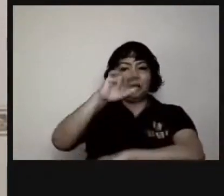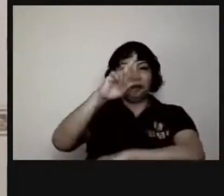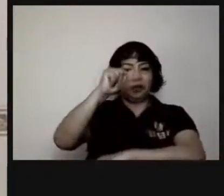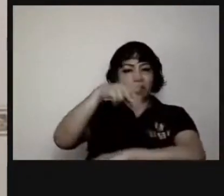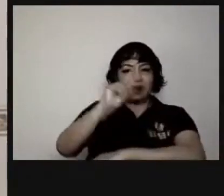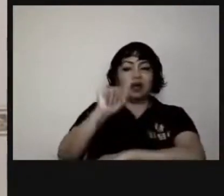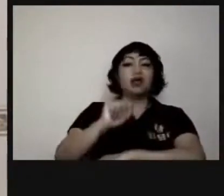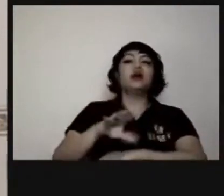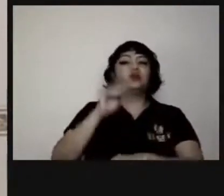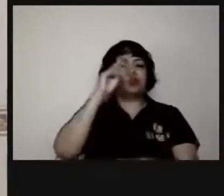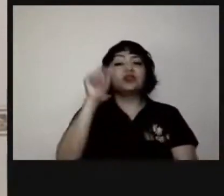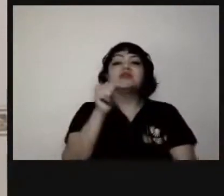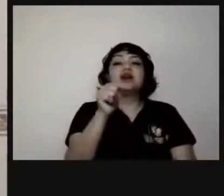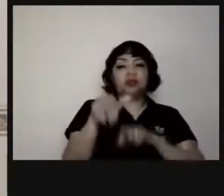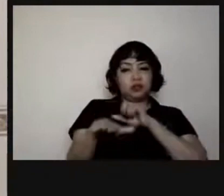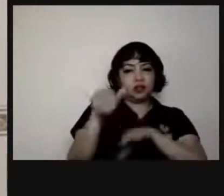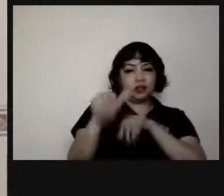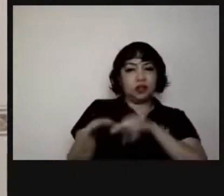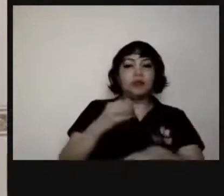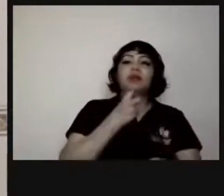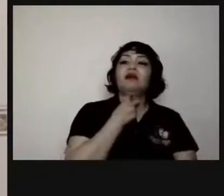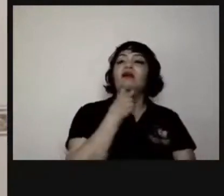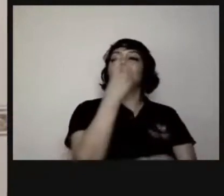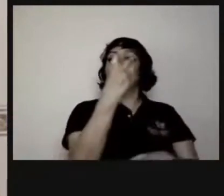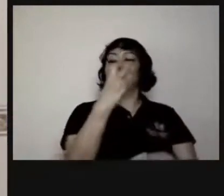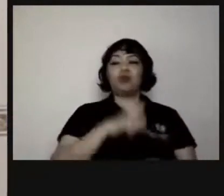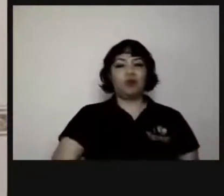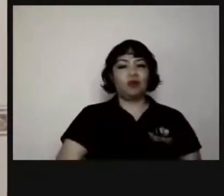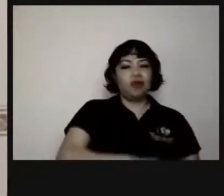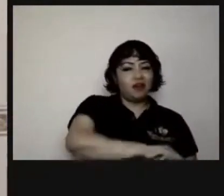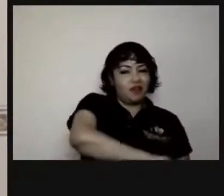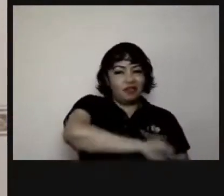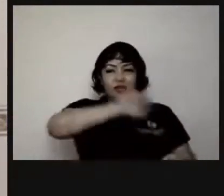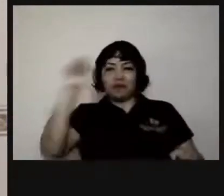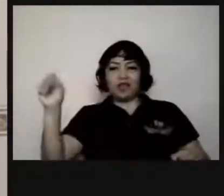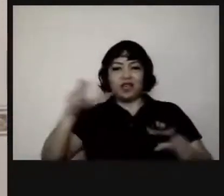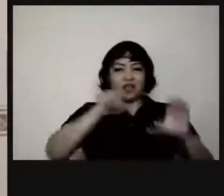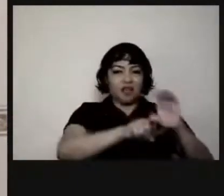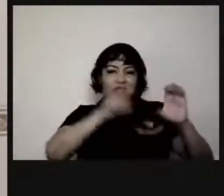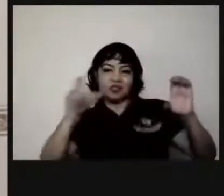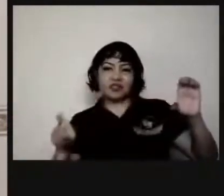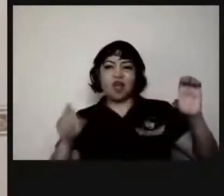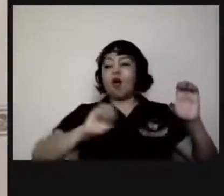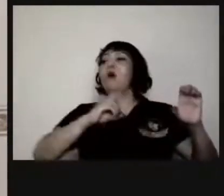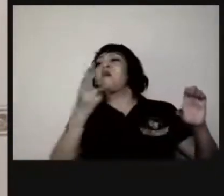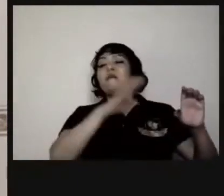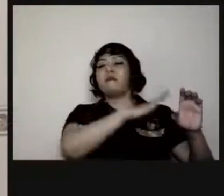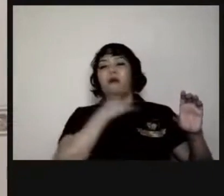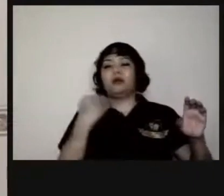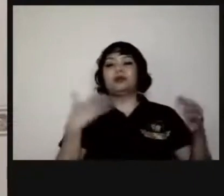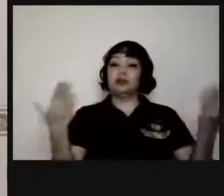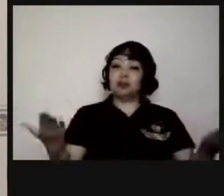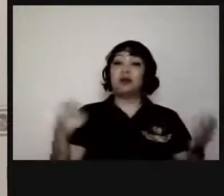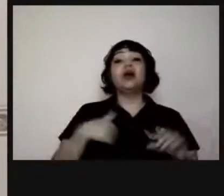gritando independência ou morte. Então, né, não vou falar totalmente, né, porque a